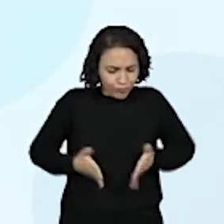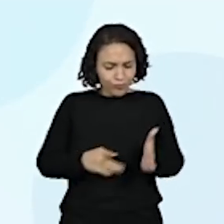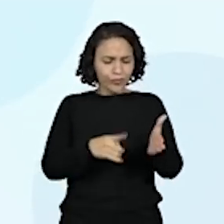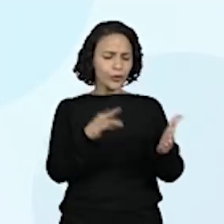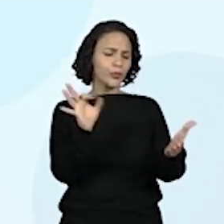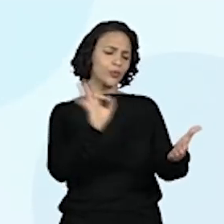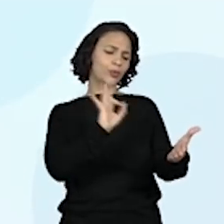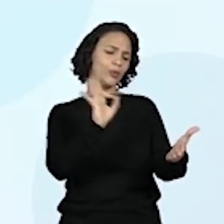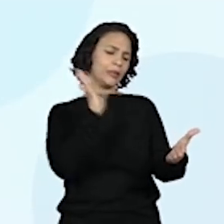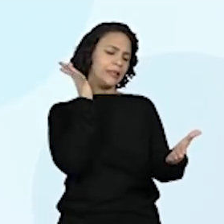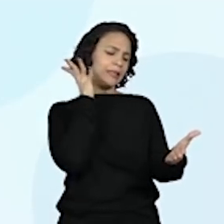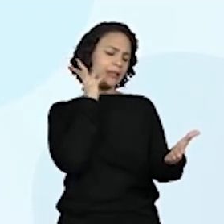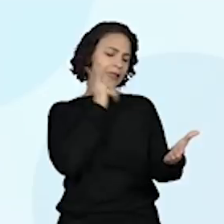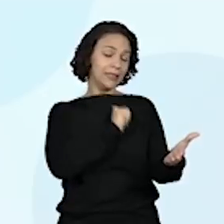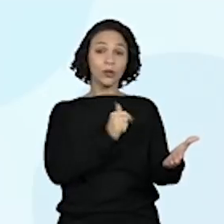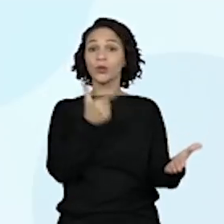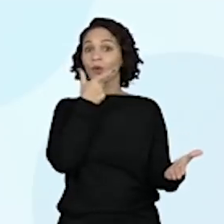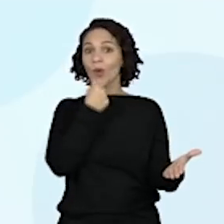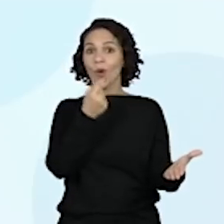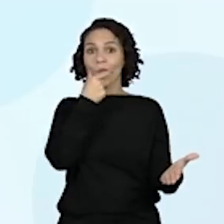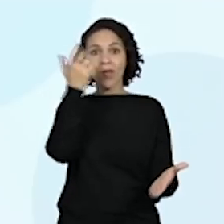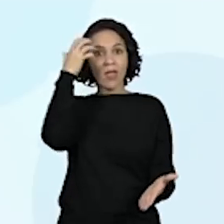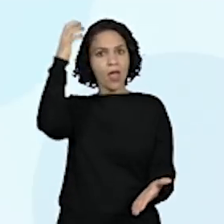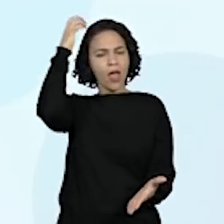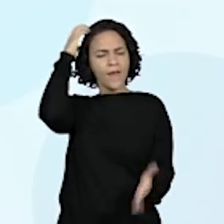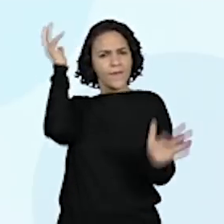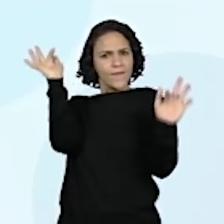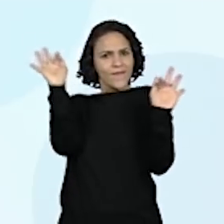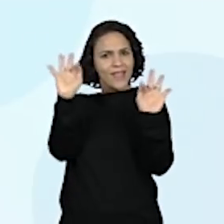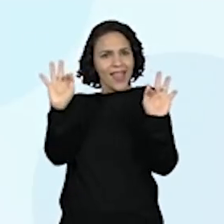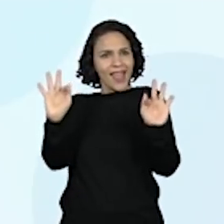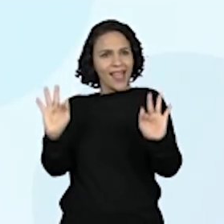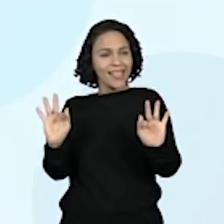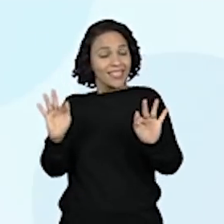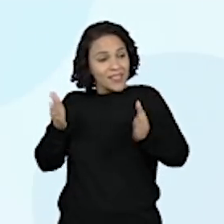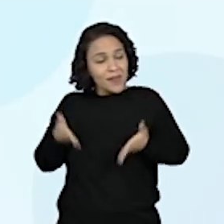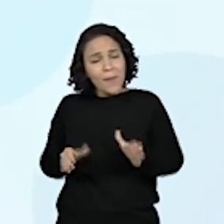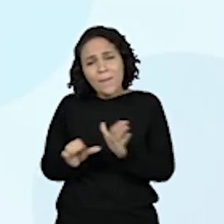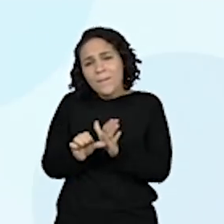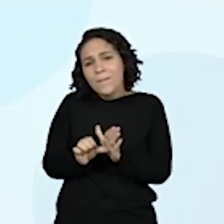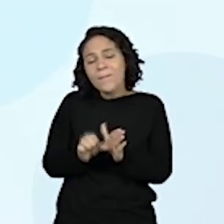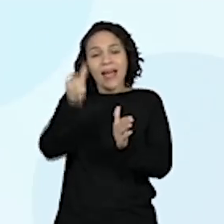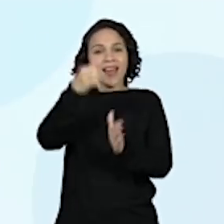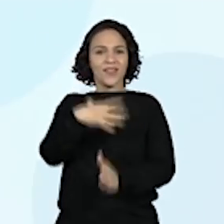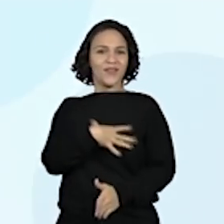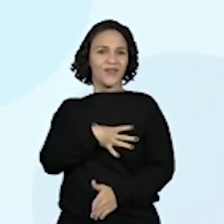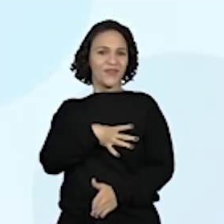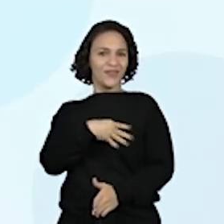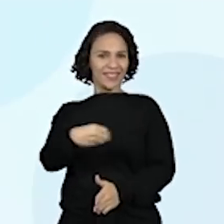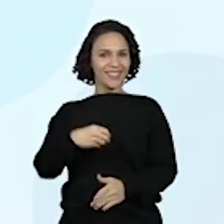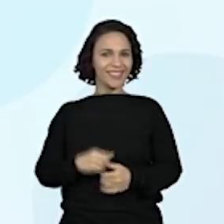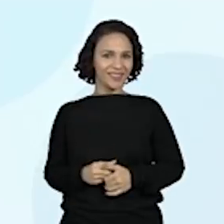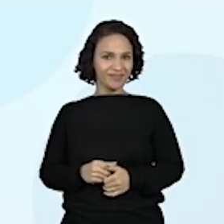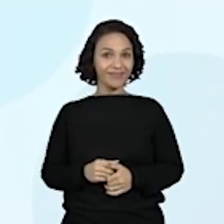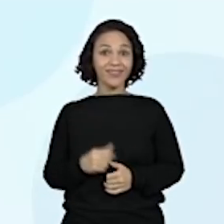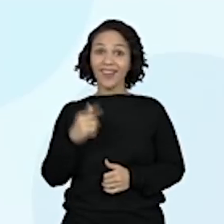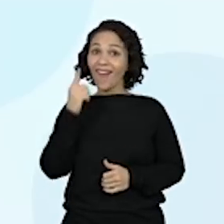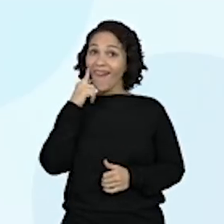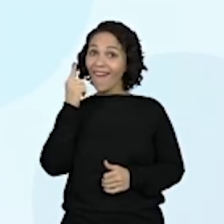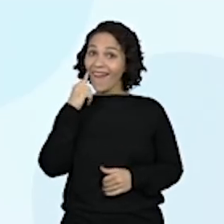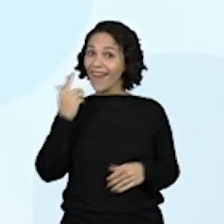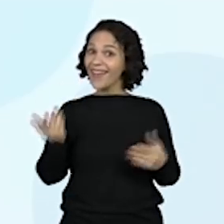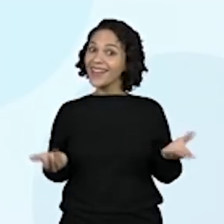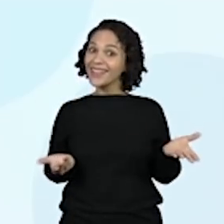O rei estava muito feliz com a chegada de sua primeira filha. Vejam